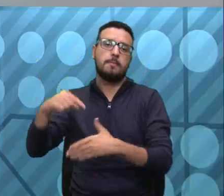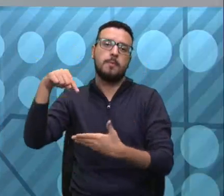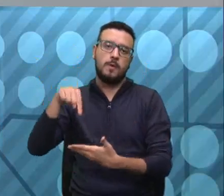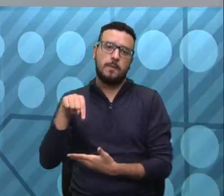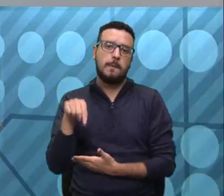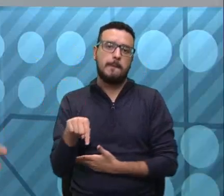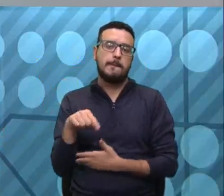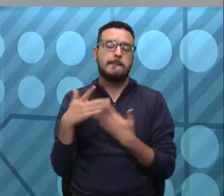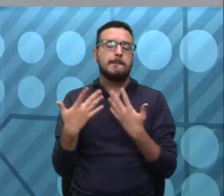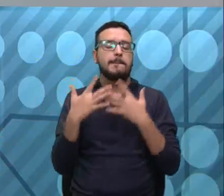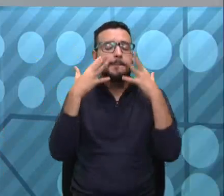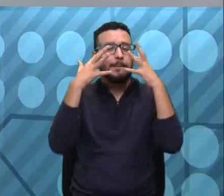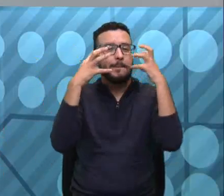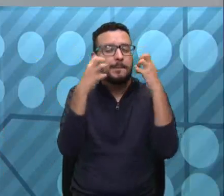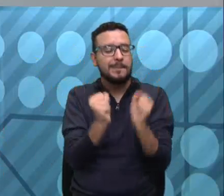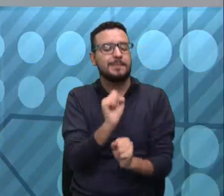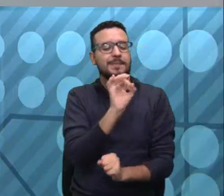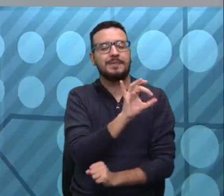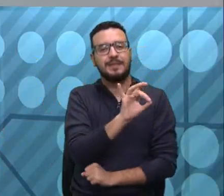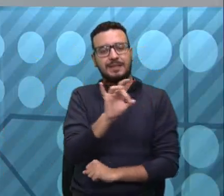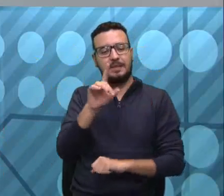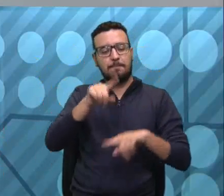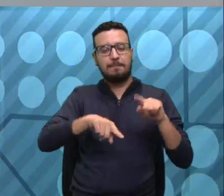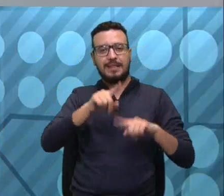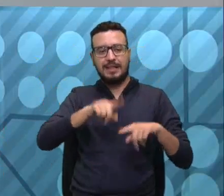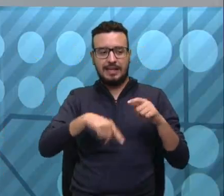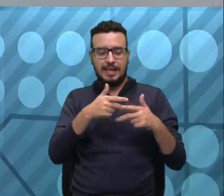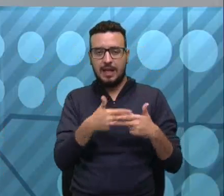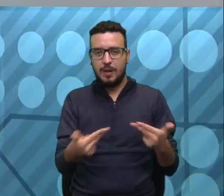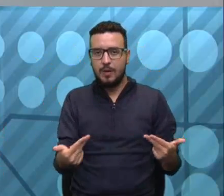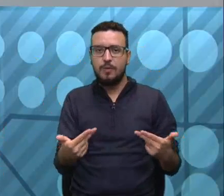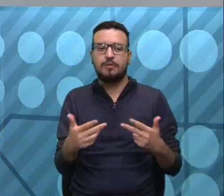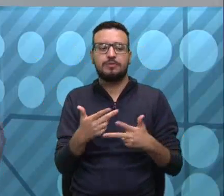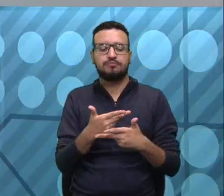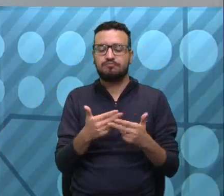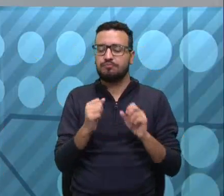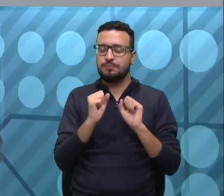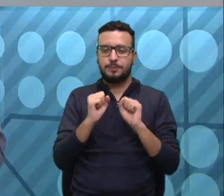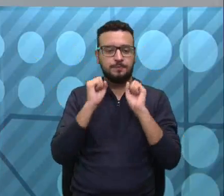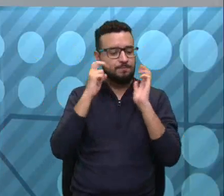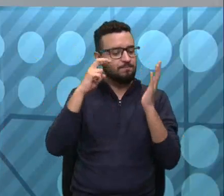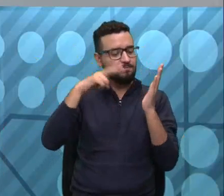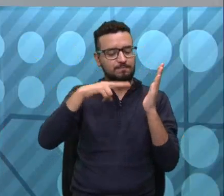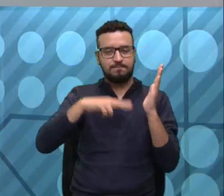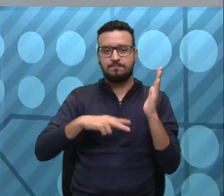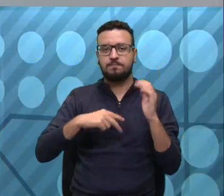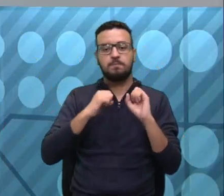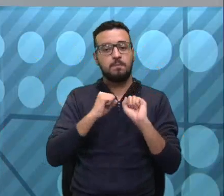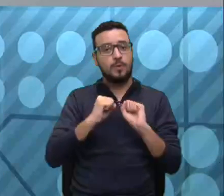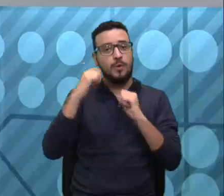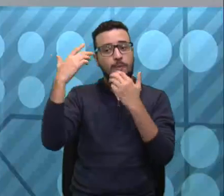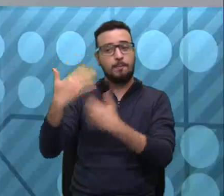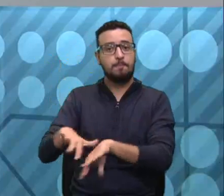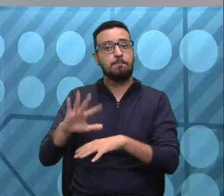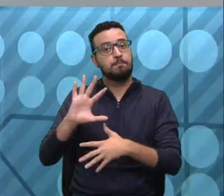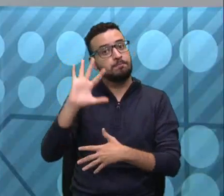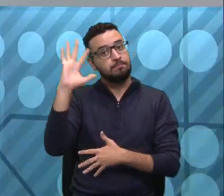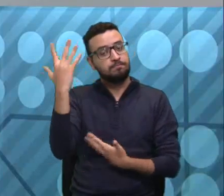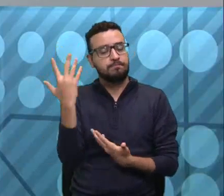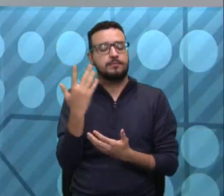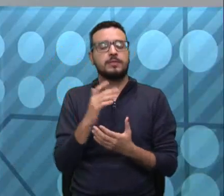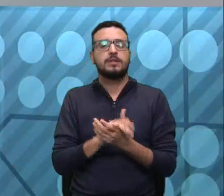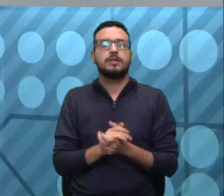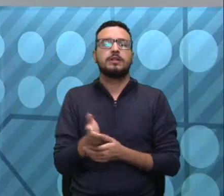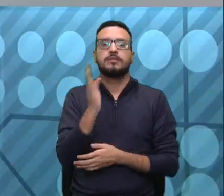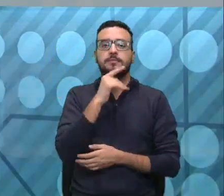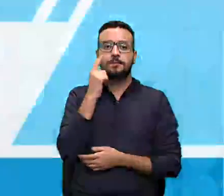em cada aspecto que eu falo, porque pode sim cair numa possível prova, tá certo? Bom, então